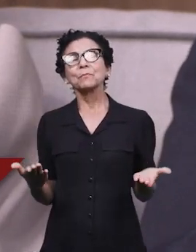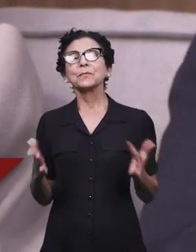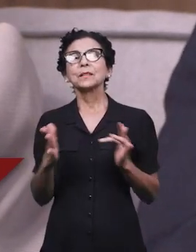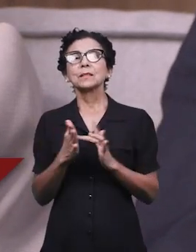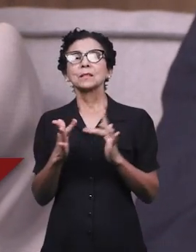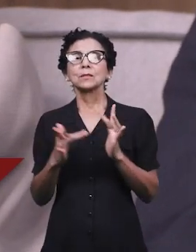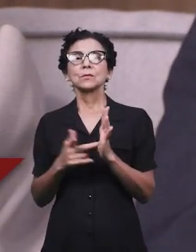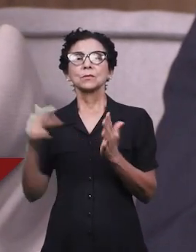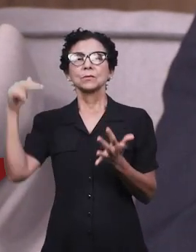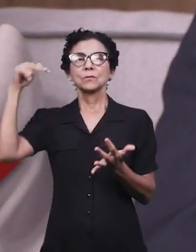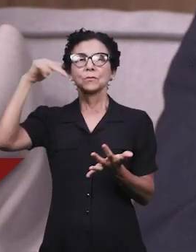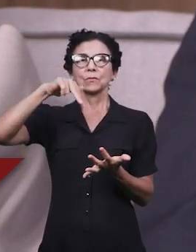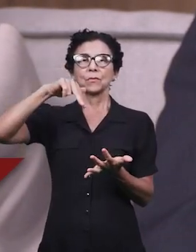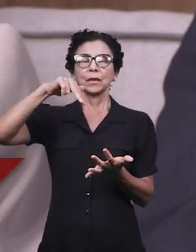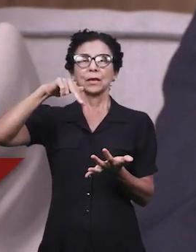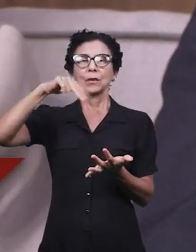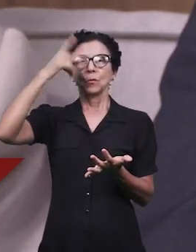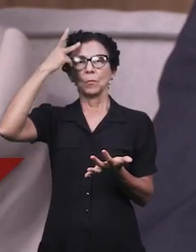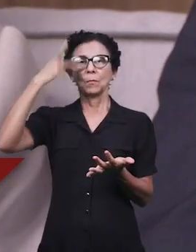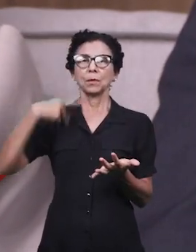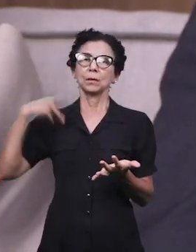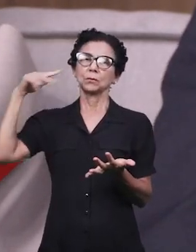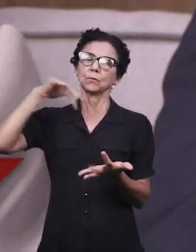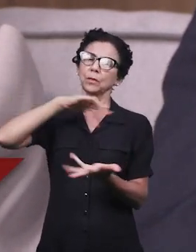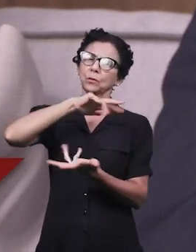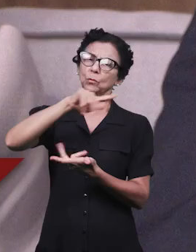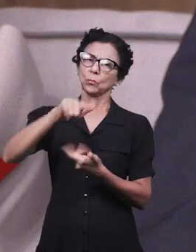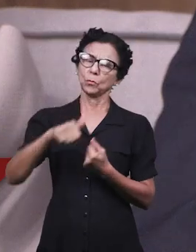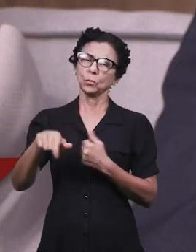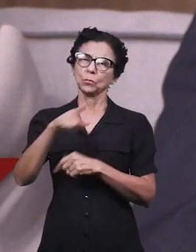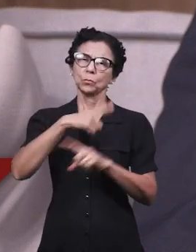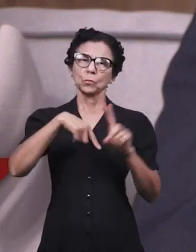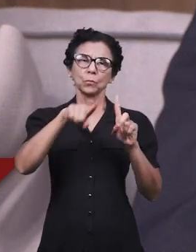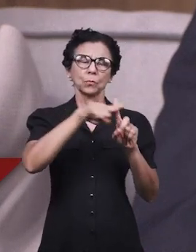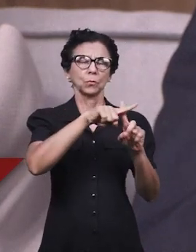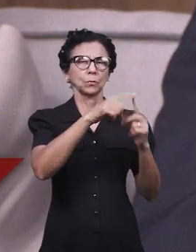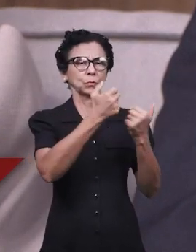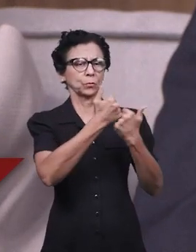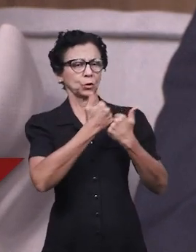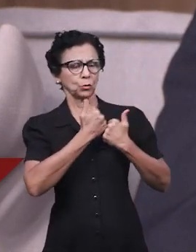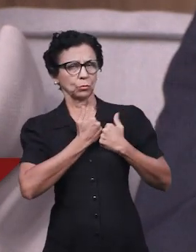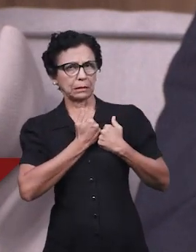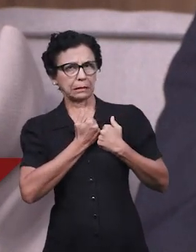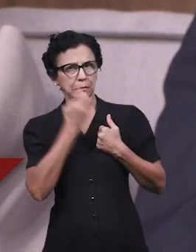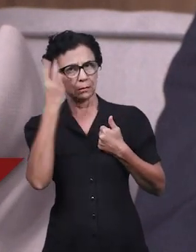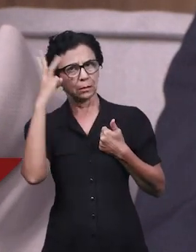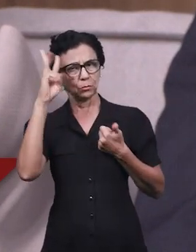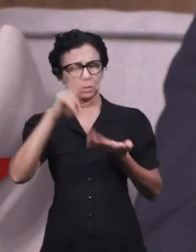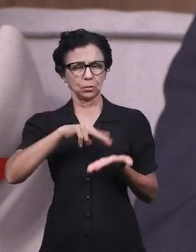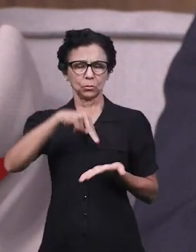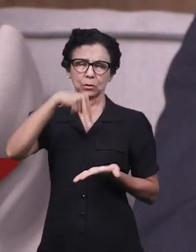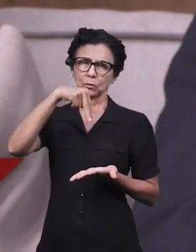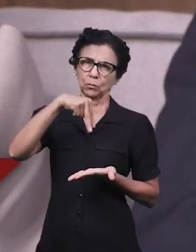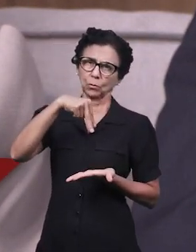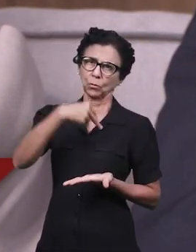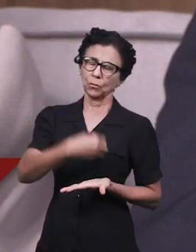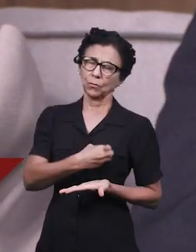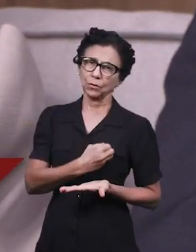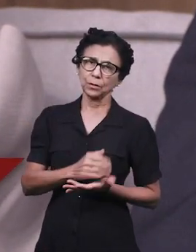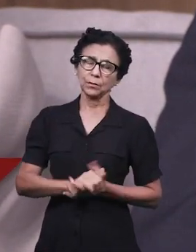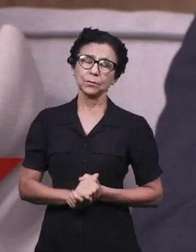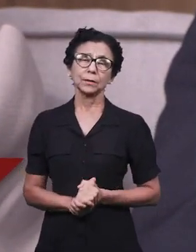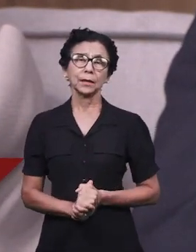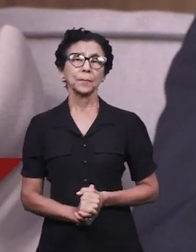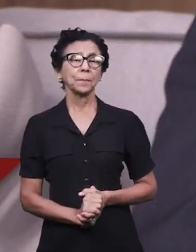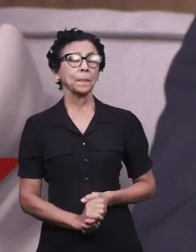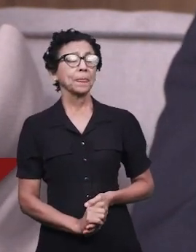pecados, ressuscitou ao terceiro dia, e João vê Jesus glorificado lá na ilha de Pátimos, de maneira que é um livro, portanto,